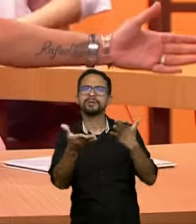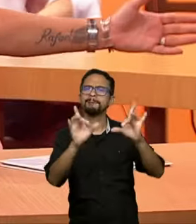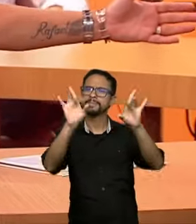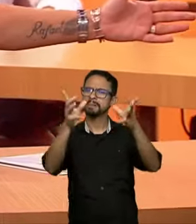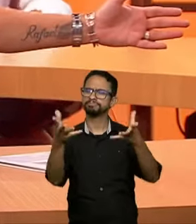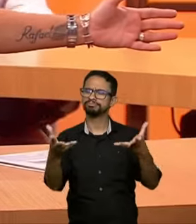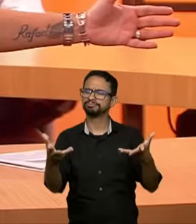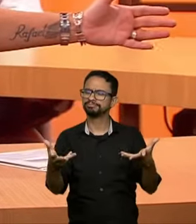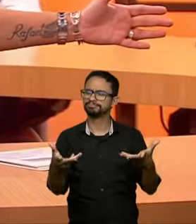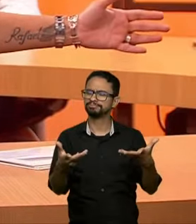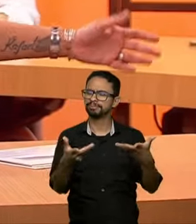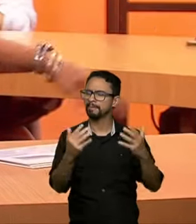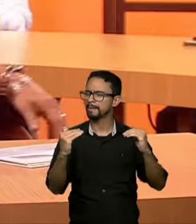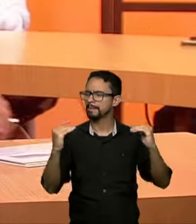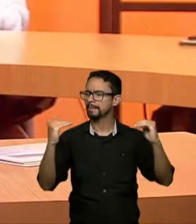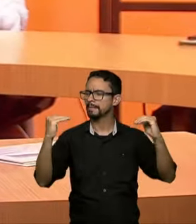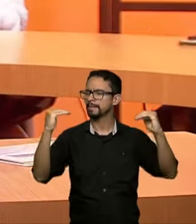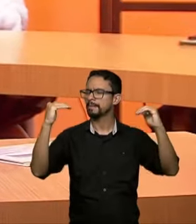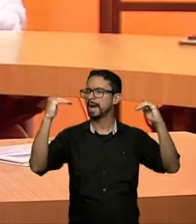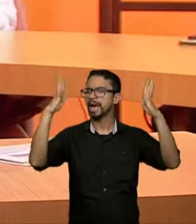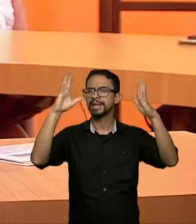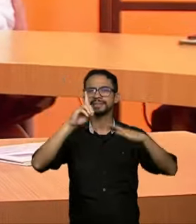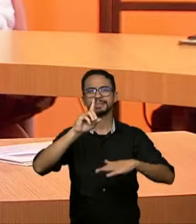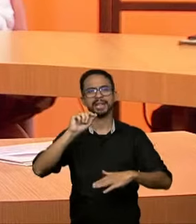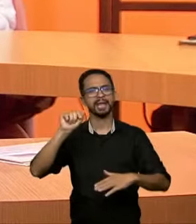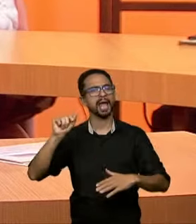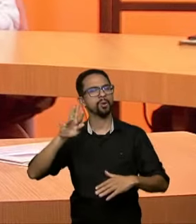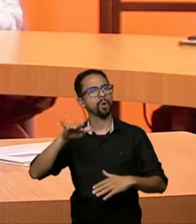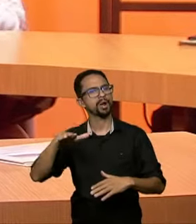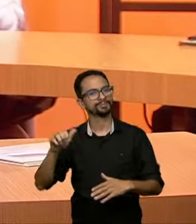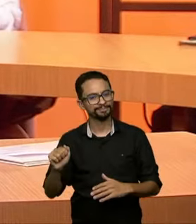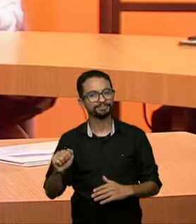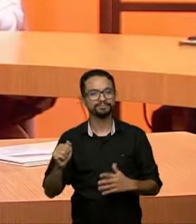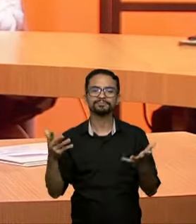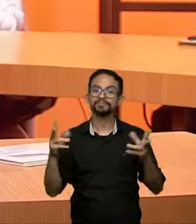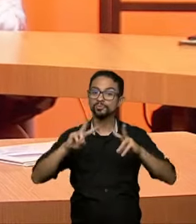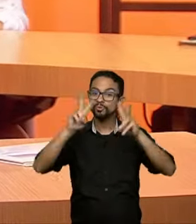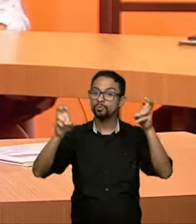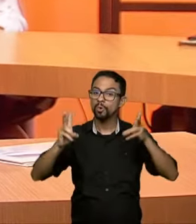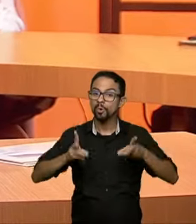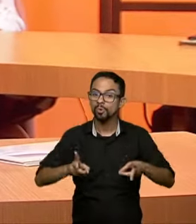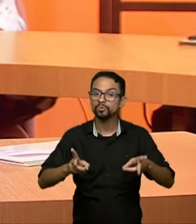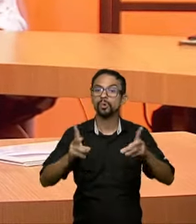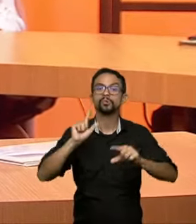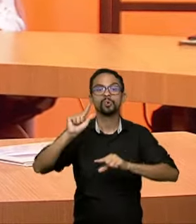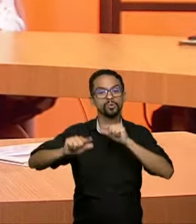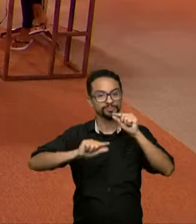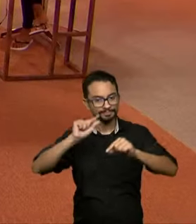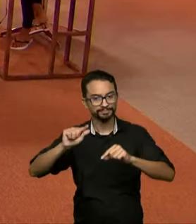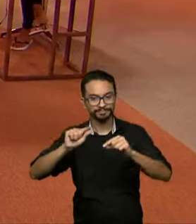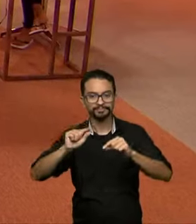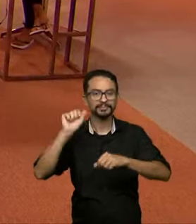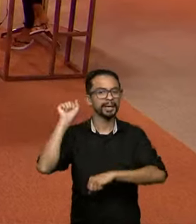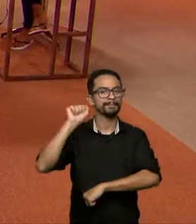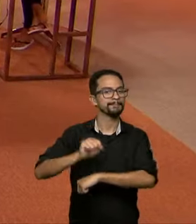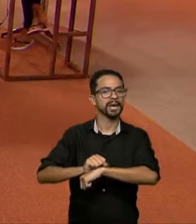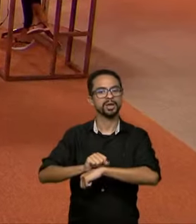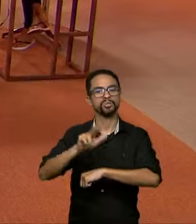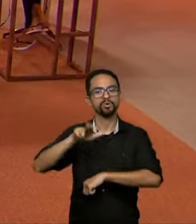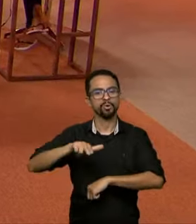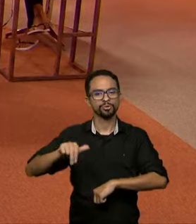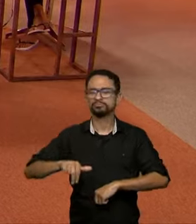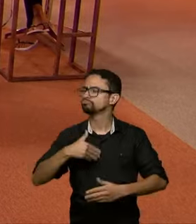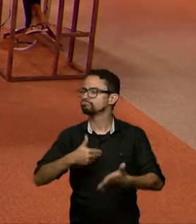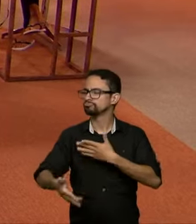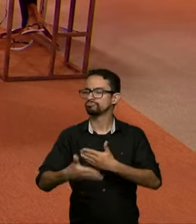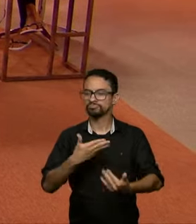luxuosérrimo dela, diva, musa, master, Dada Coelho. A gente vai continuar falando aqui desse assunto que é uma interminável, que para mim me interessa, porque eu